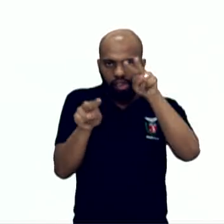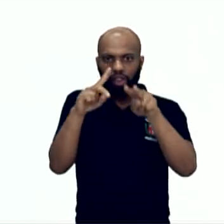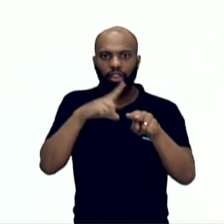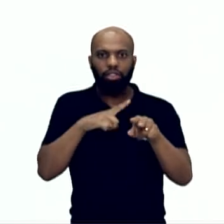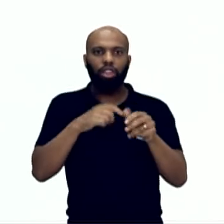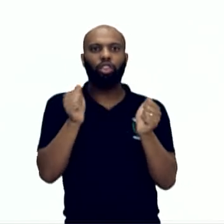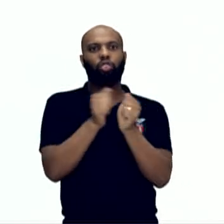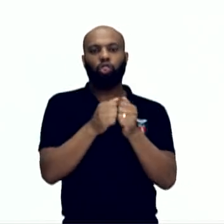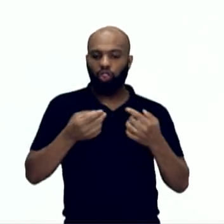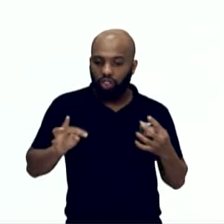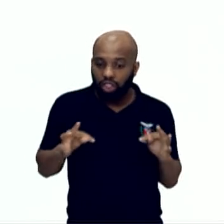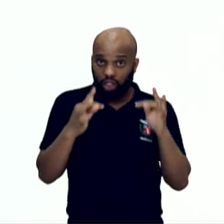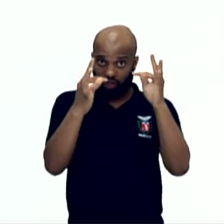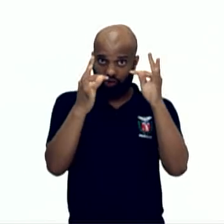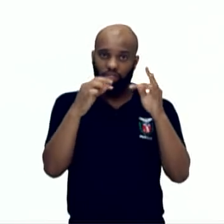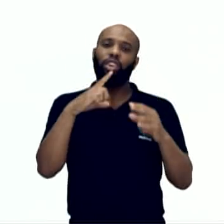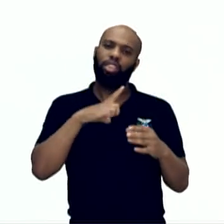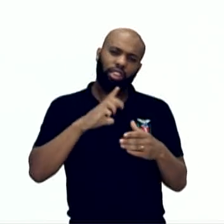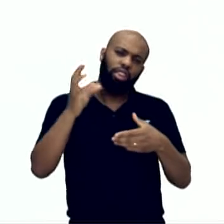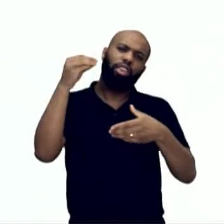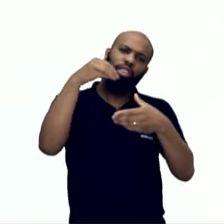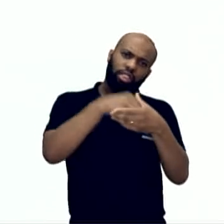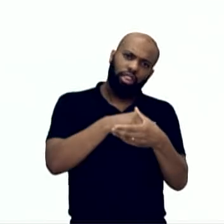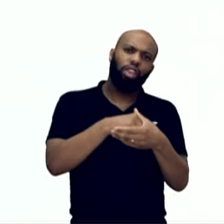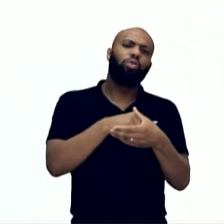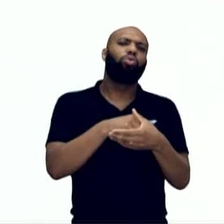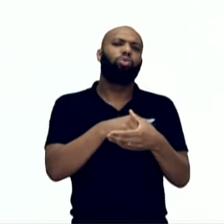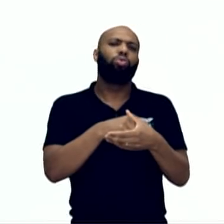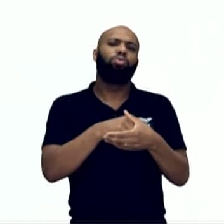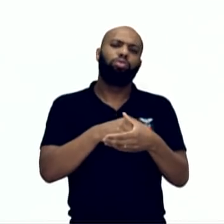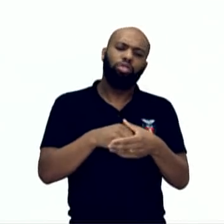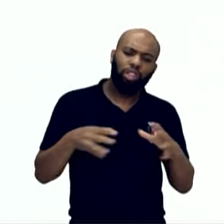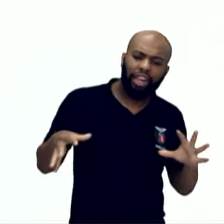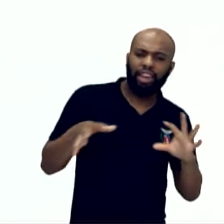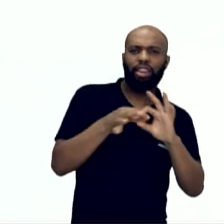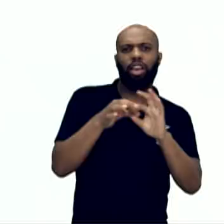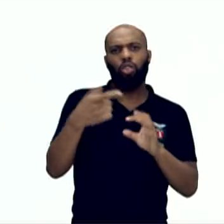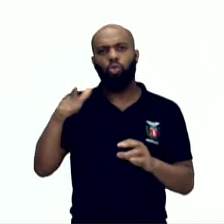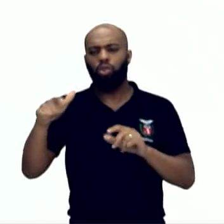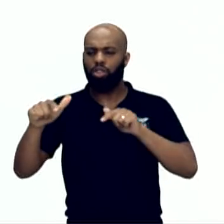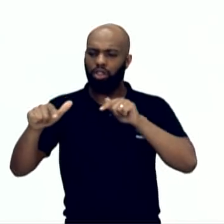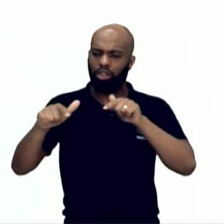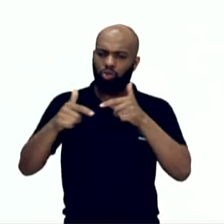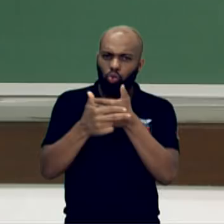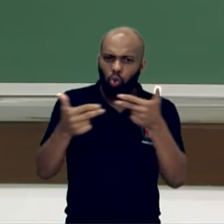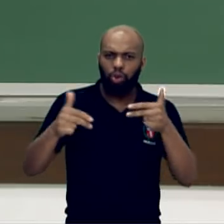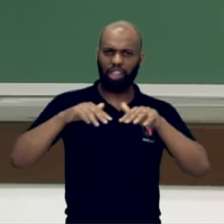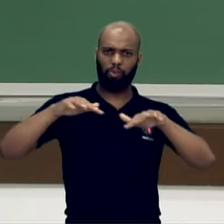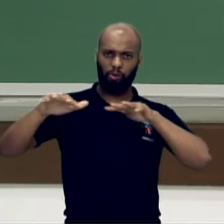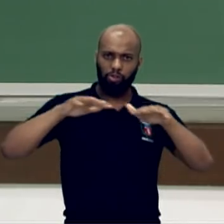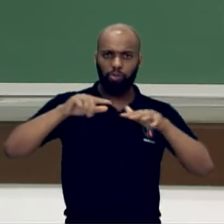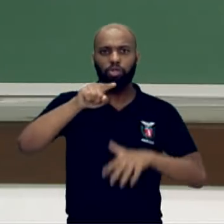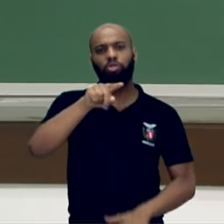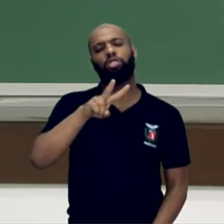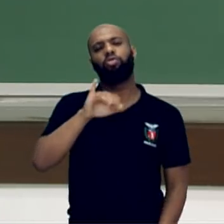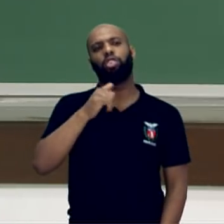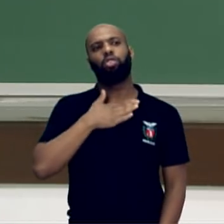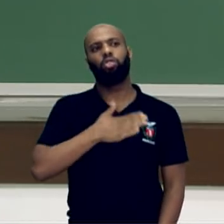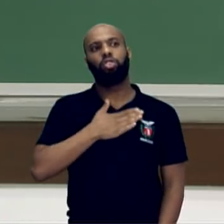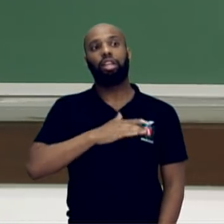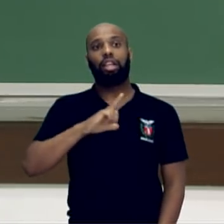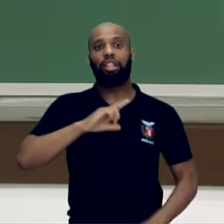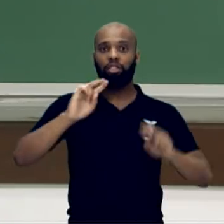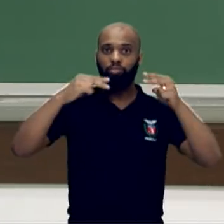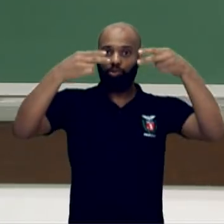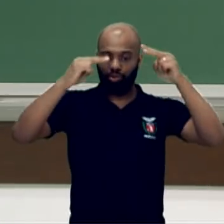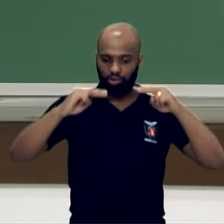disponibilizados nas mídias digitais e permite outras associações, vocês vão gostar bastante. Então, tem essas 3 dicas